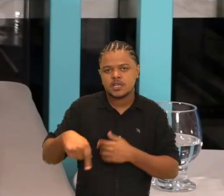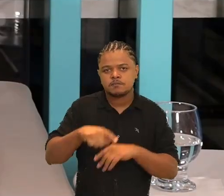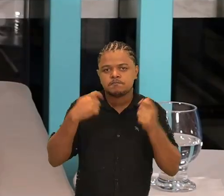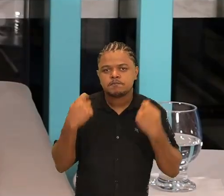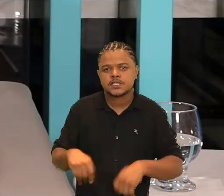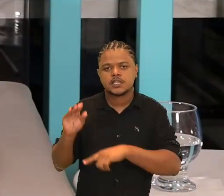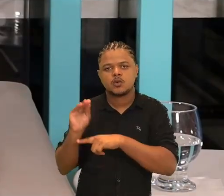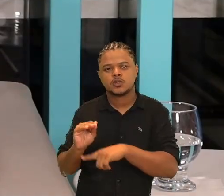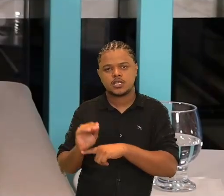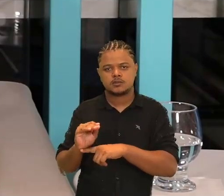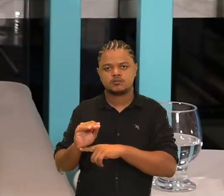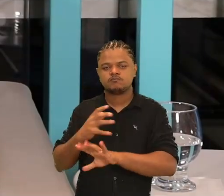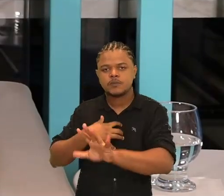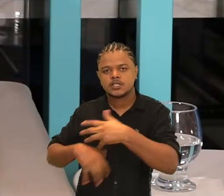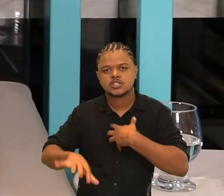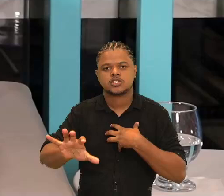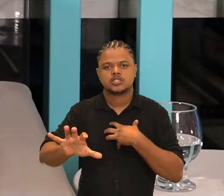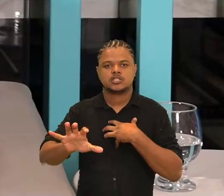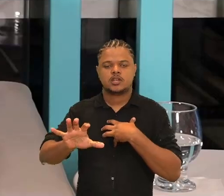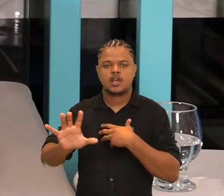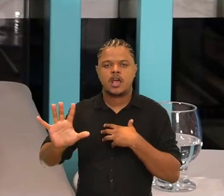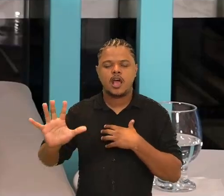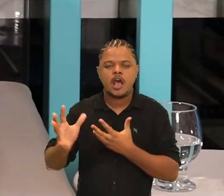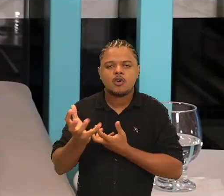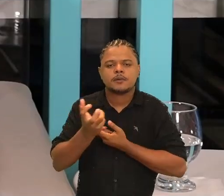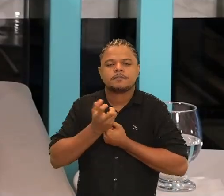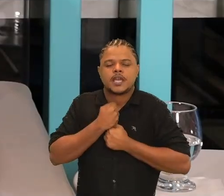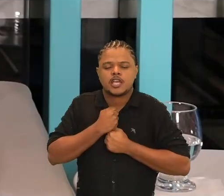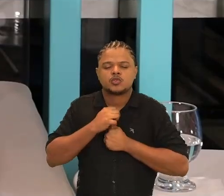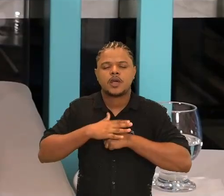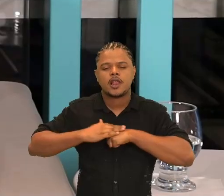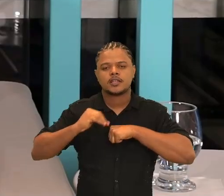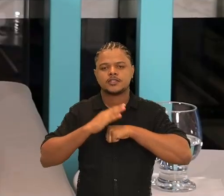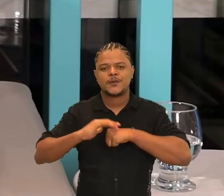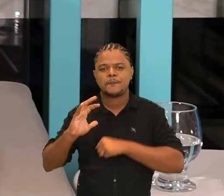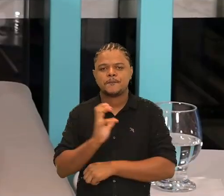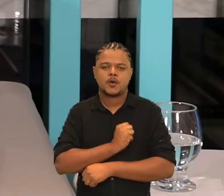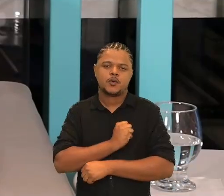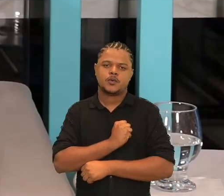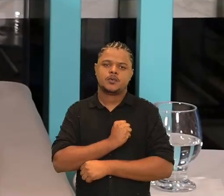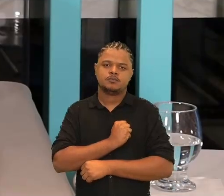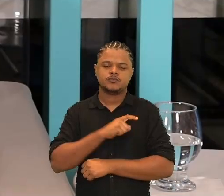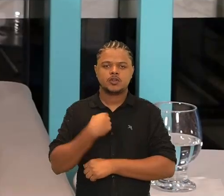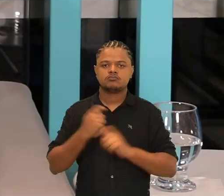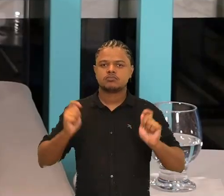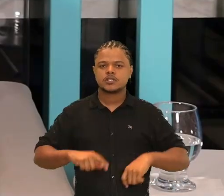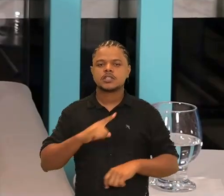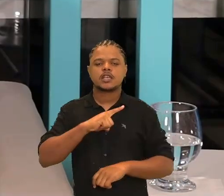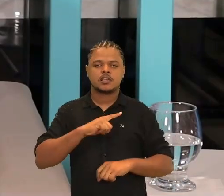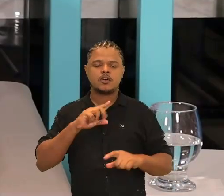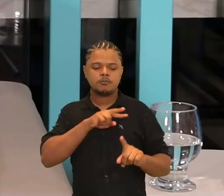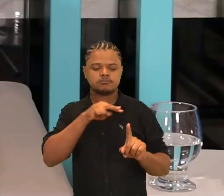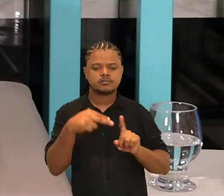cuidadas com empatia, com muito acolhimento, com carinho, com amor, né? Então, que a gente possa ter esse olhar